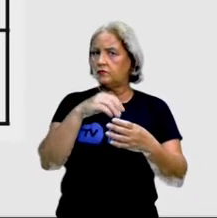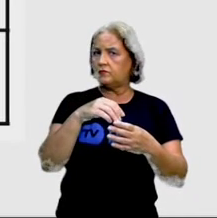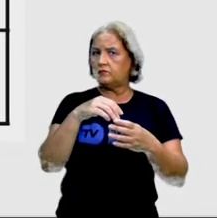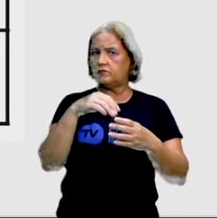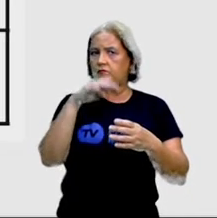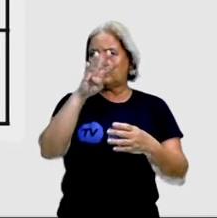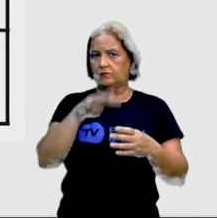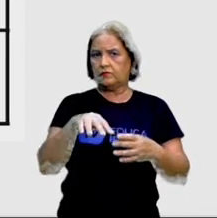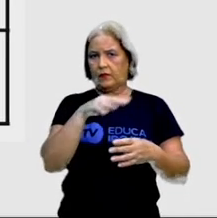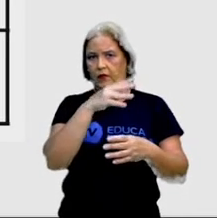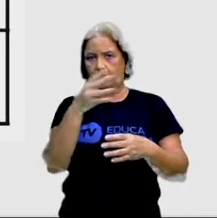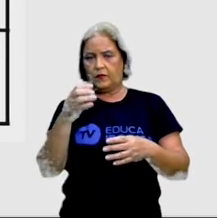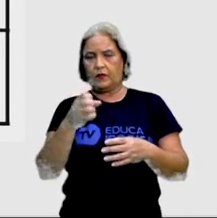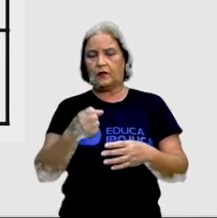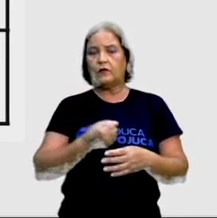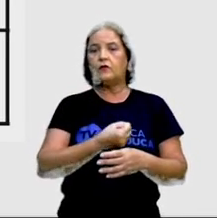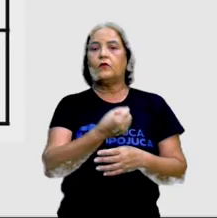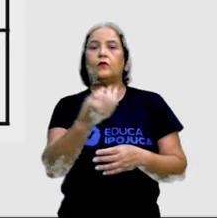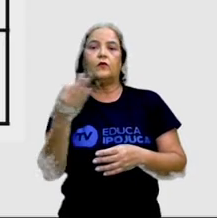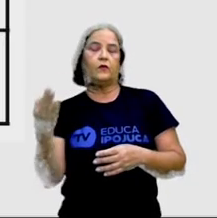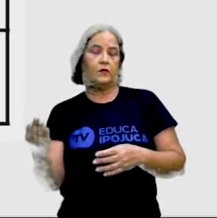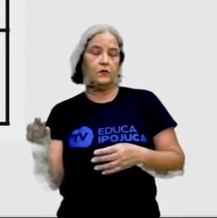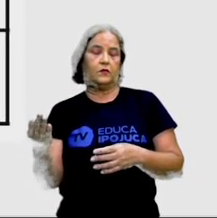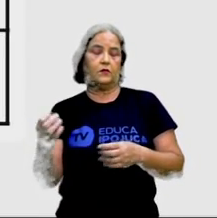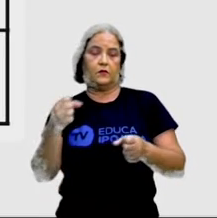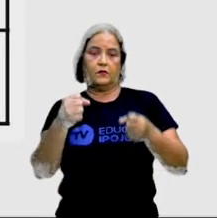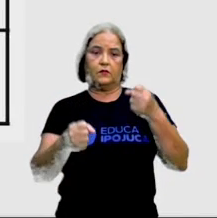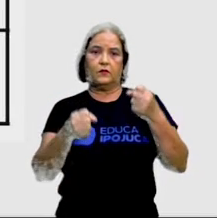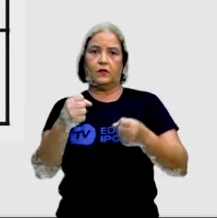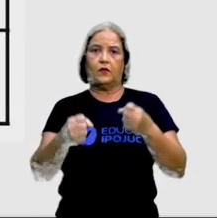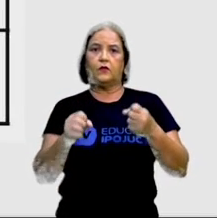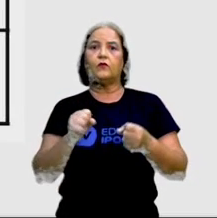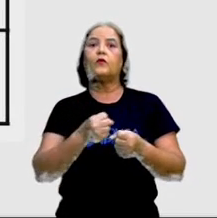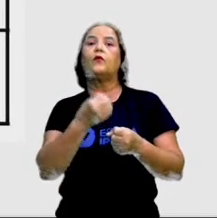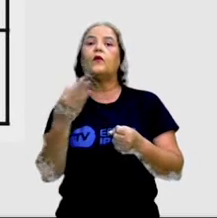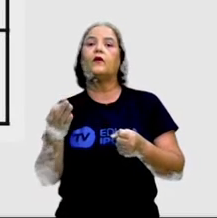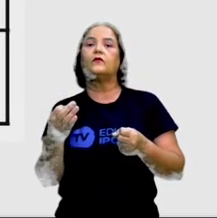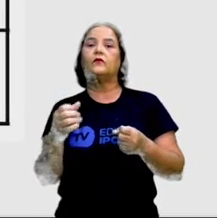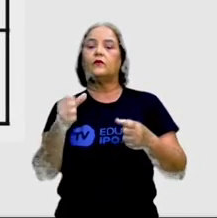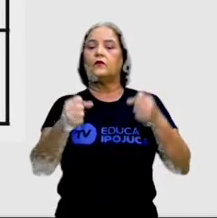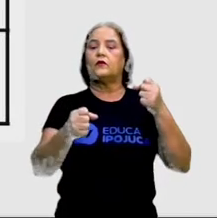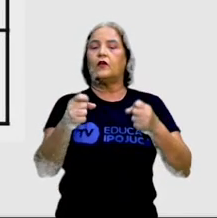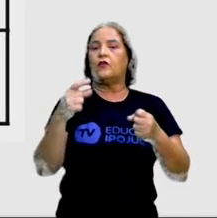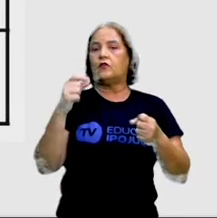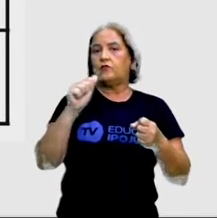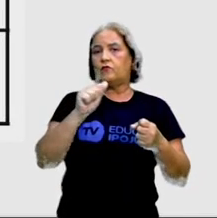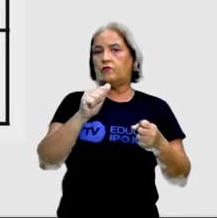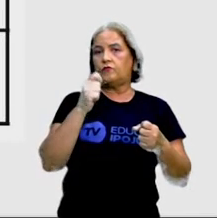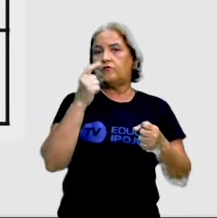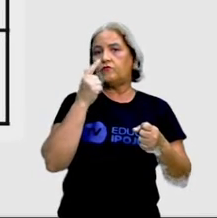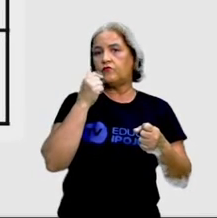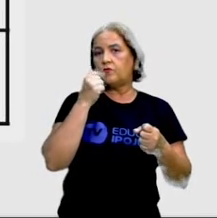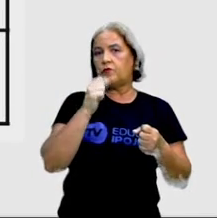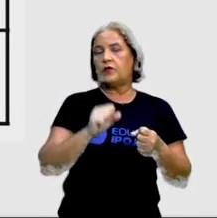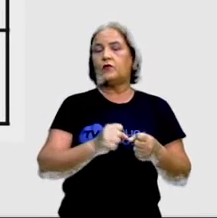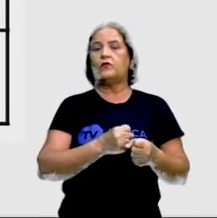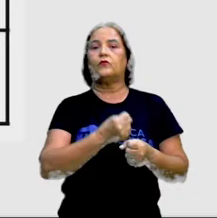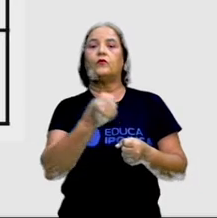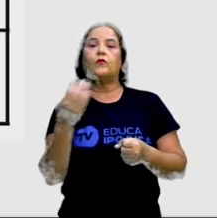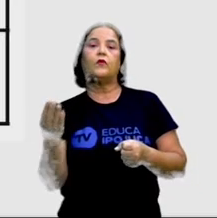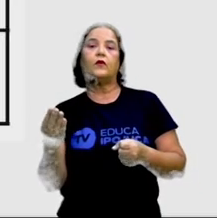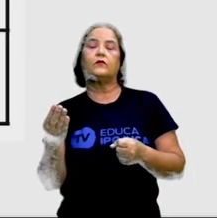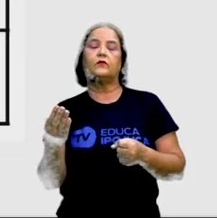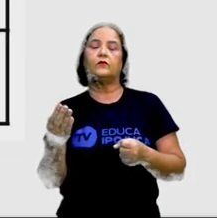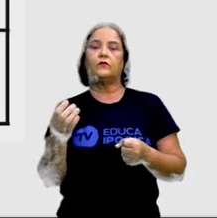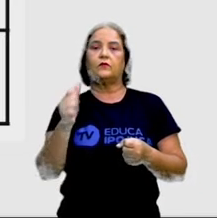carrinho né ao todo nós temos quantos carrinhos vermelho quantos carrinhos azuis e